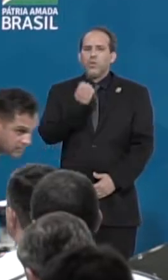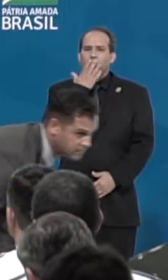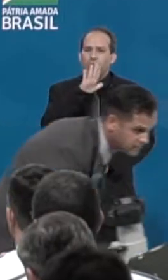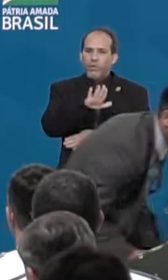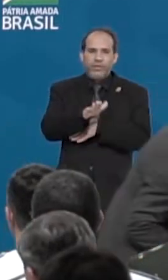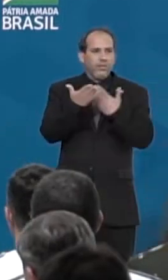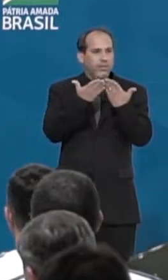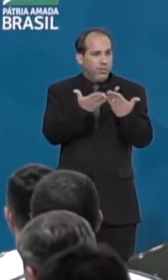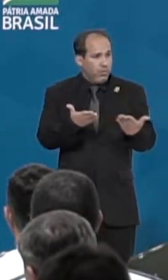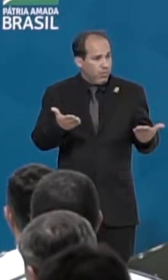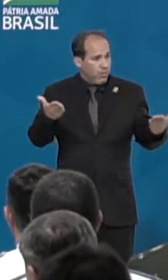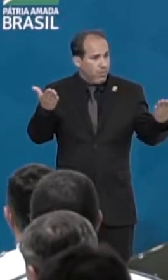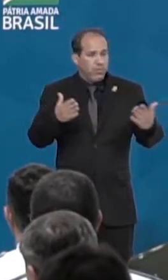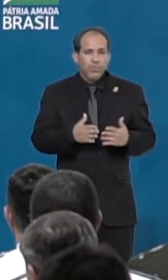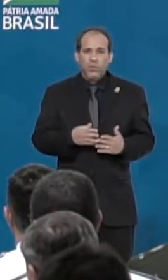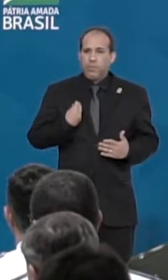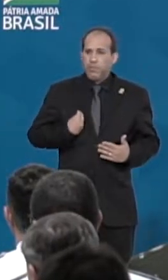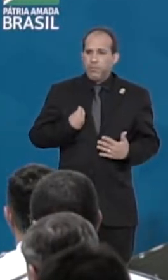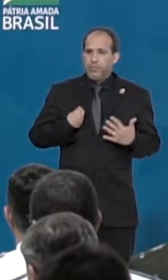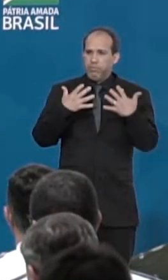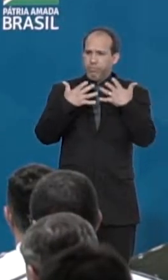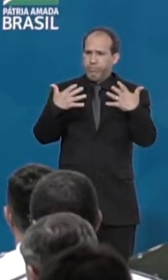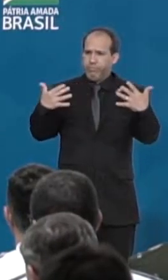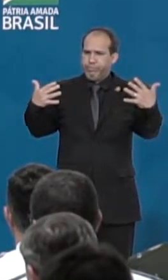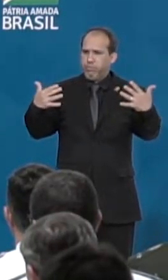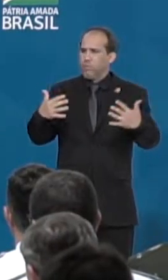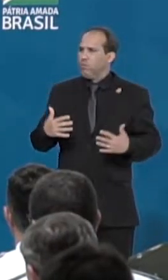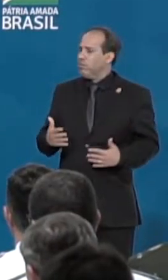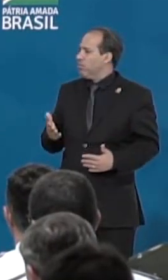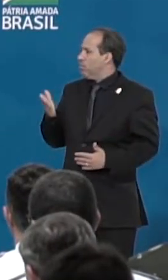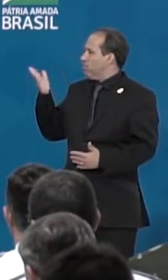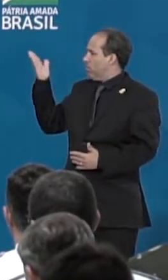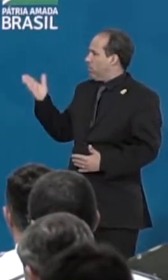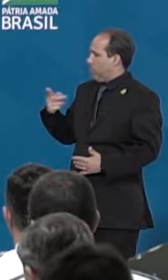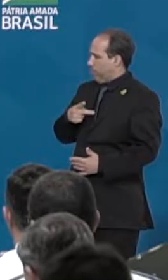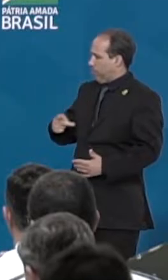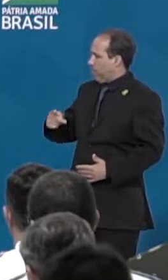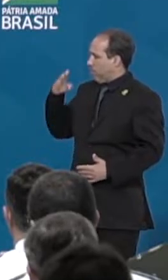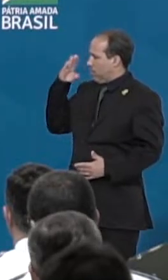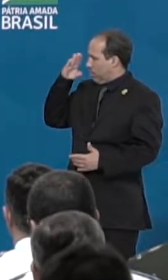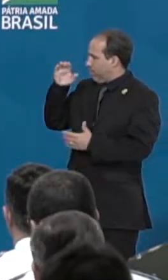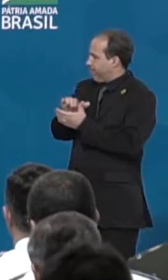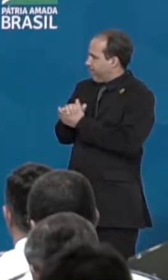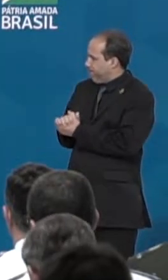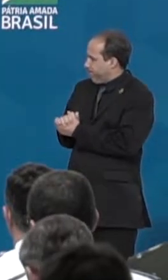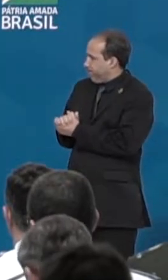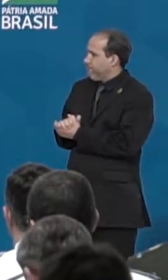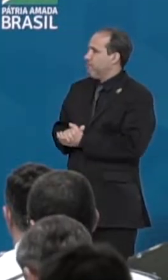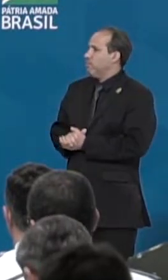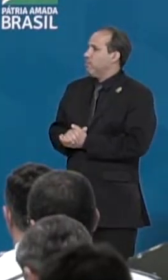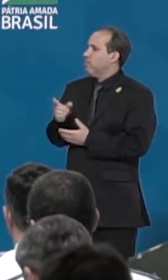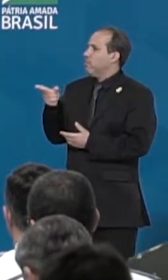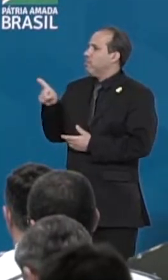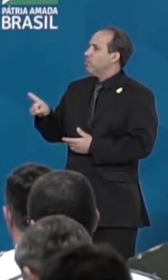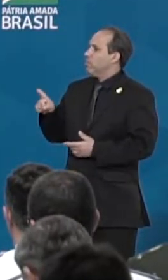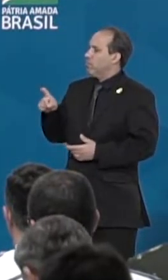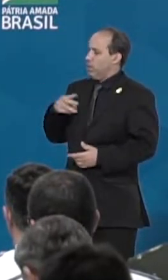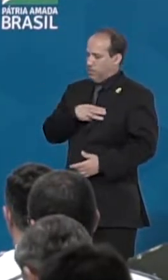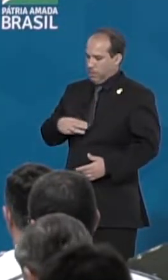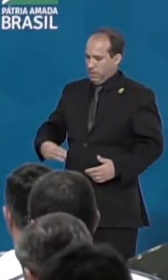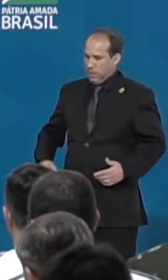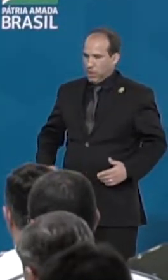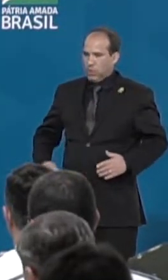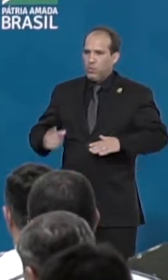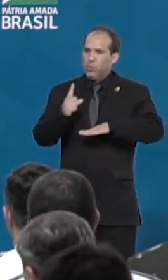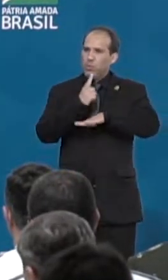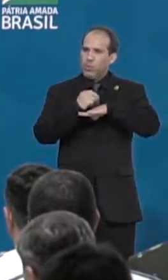Boa tarde a todos e a todas. Saúdo o presidente Jair Bolsonaro, o ministro da Casa